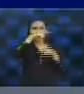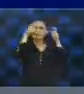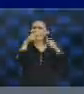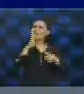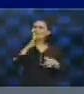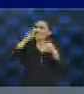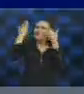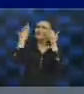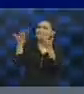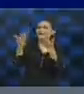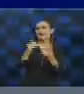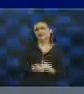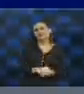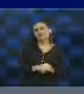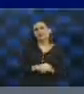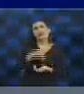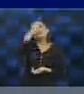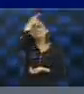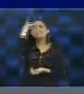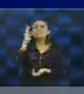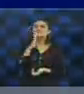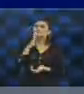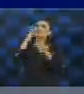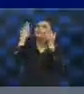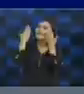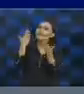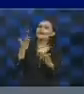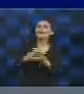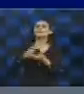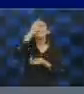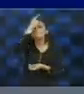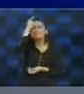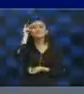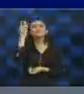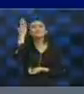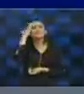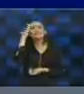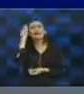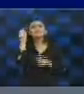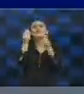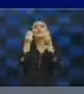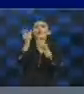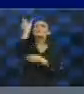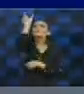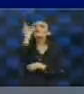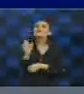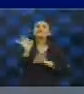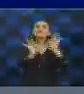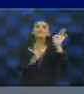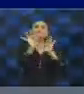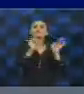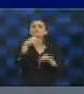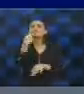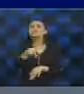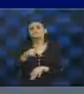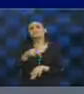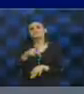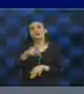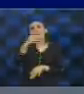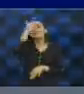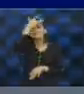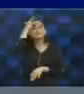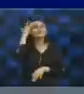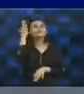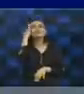conhece. As pessoas te conhecem. As pessoas sabem como você trata a administração pública. As pessoas sabem que você não gosta